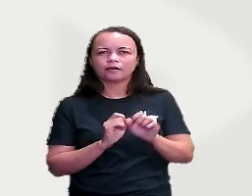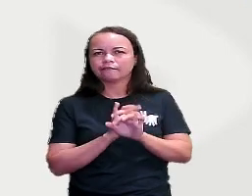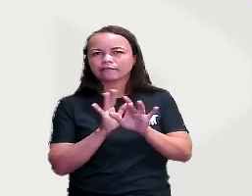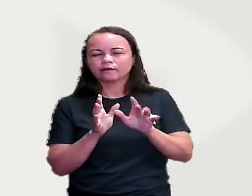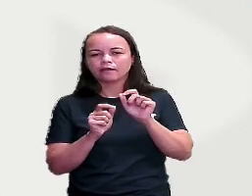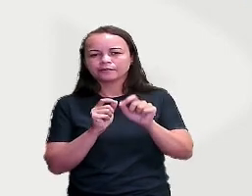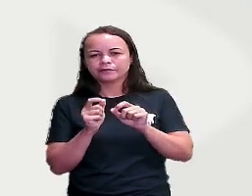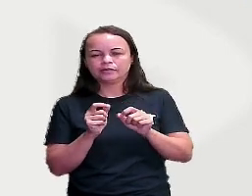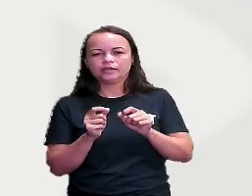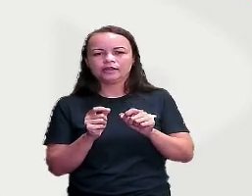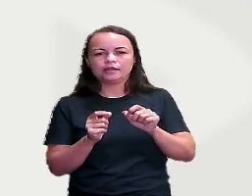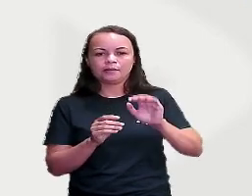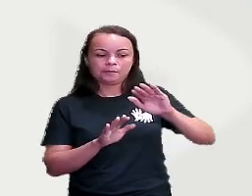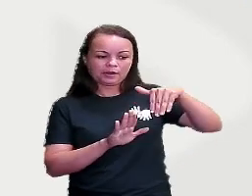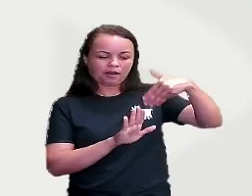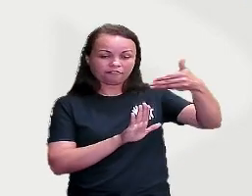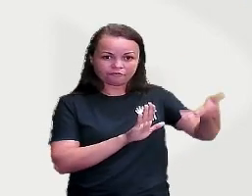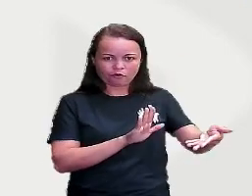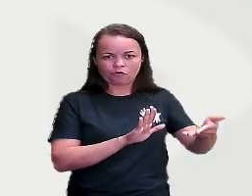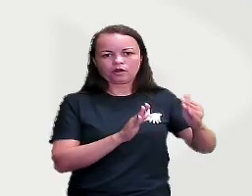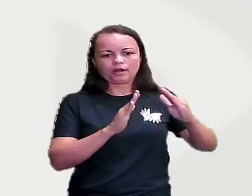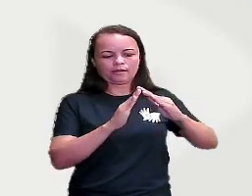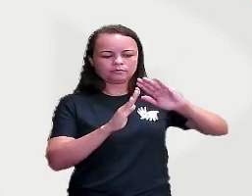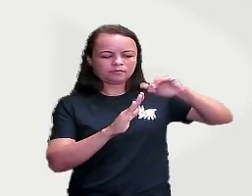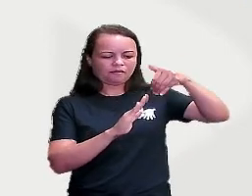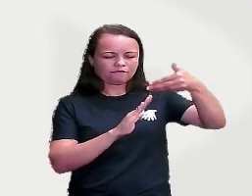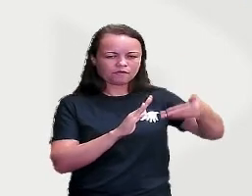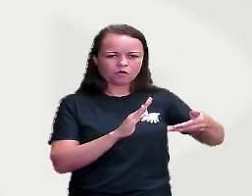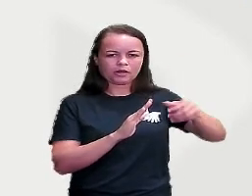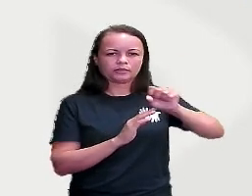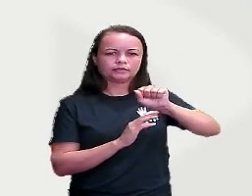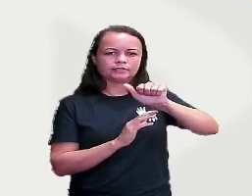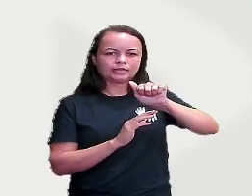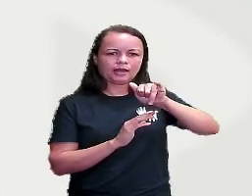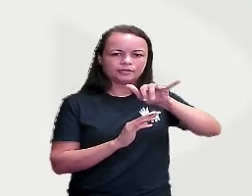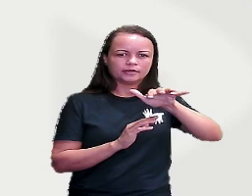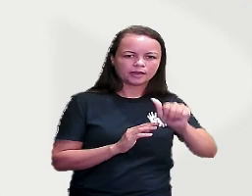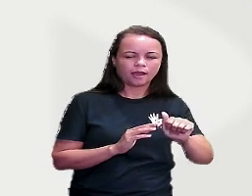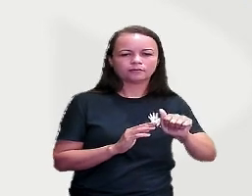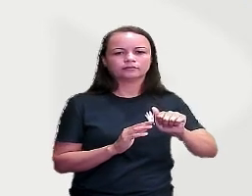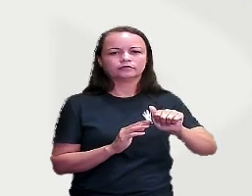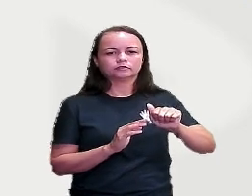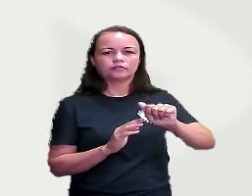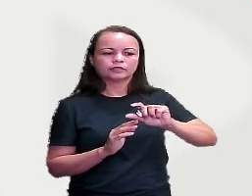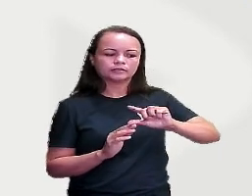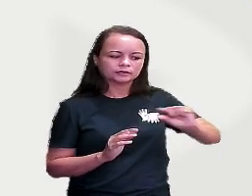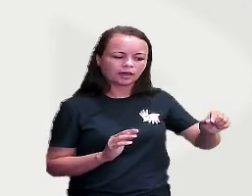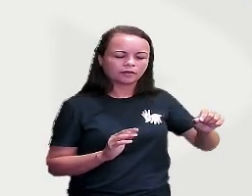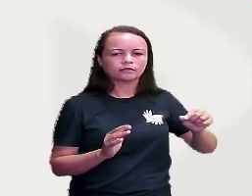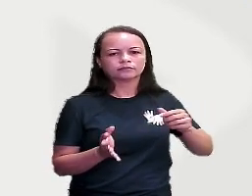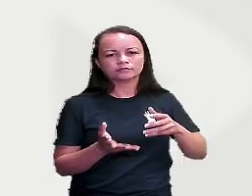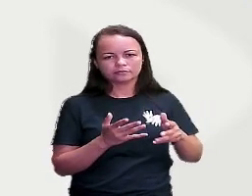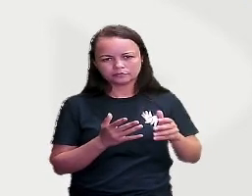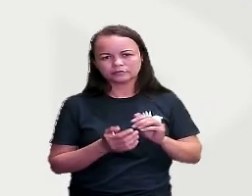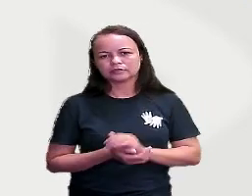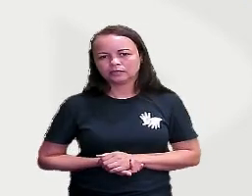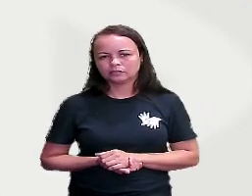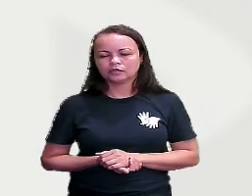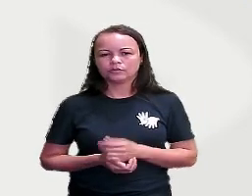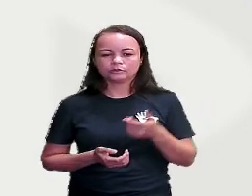que será para fora. Então pleonasmo é quando tem uma repetição desnecessária, tá bom?